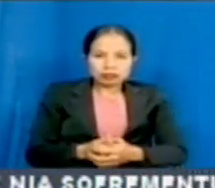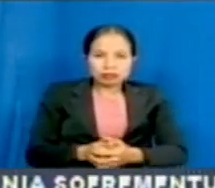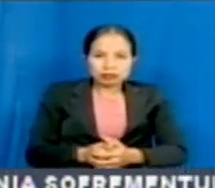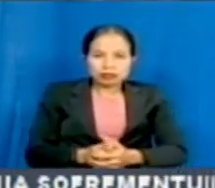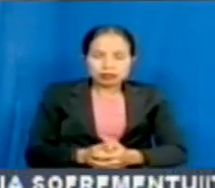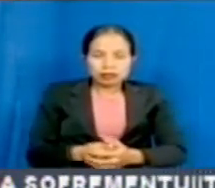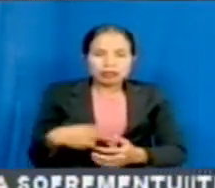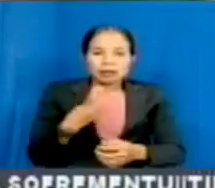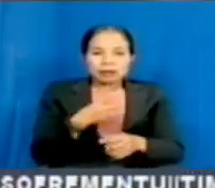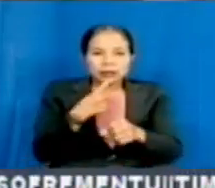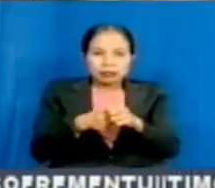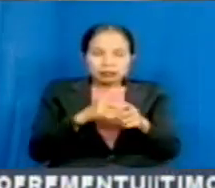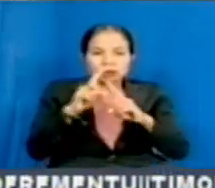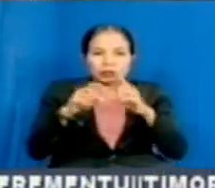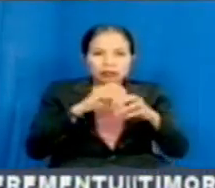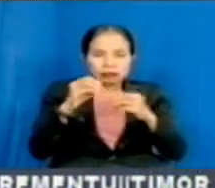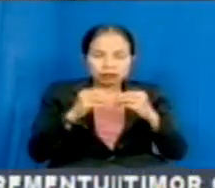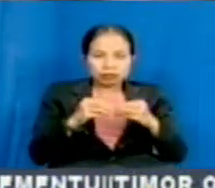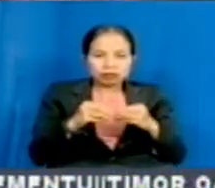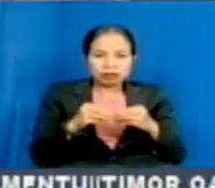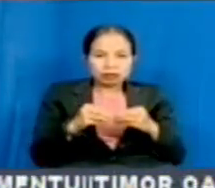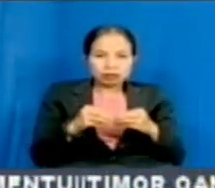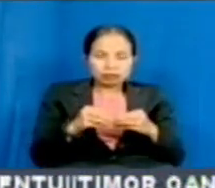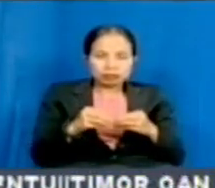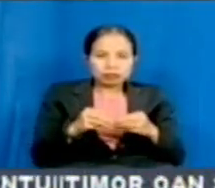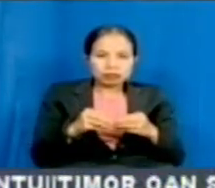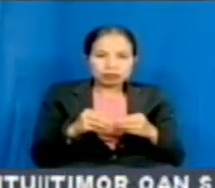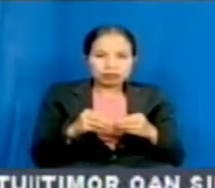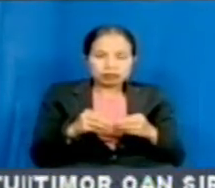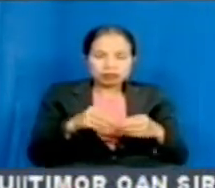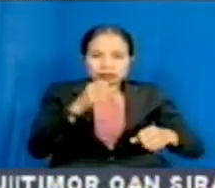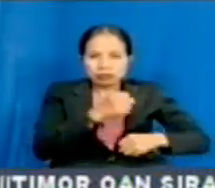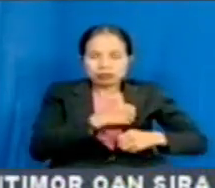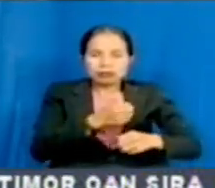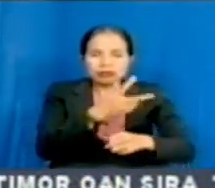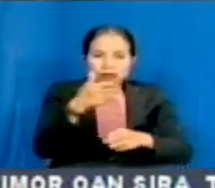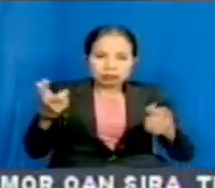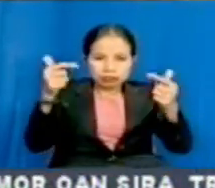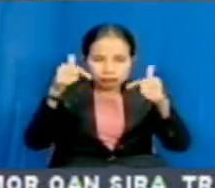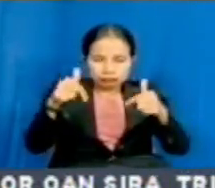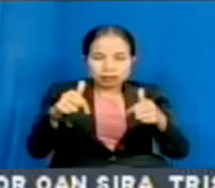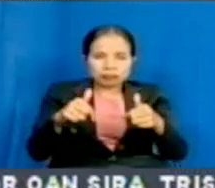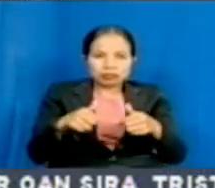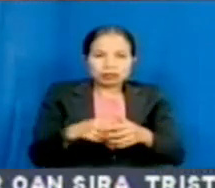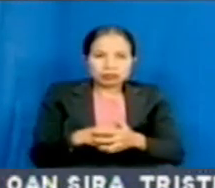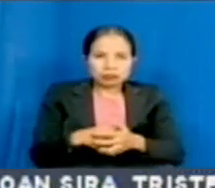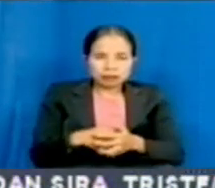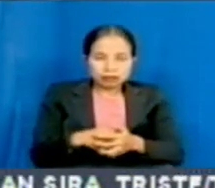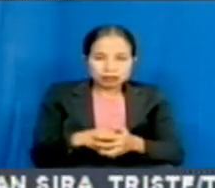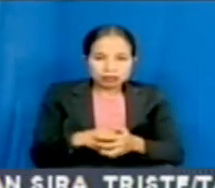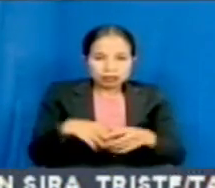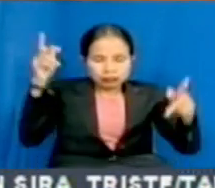E a minha tempo com a diaconava colonialismo depois invasão tamo be preocupação ne i hadei batir